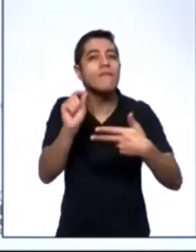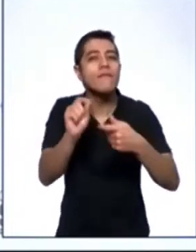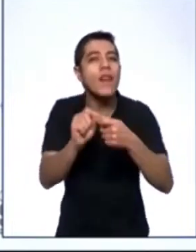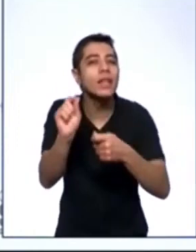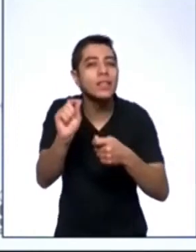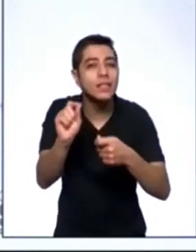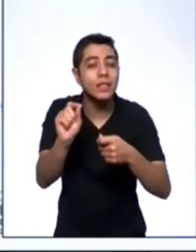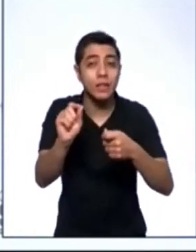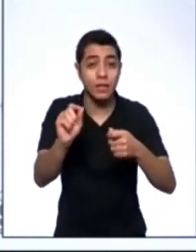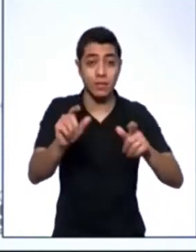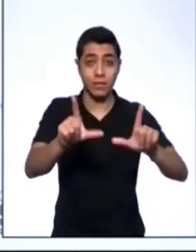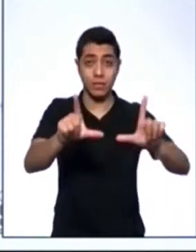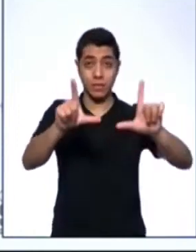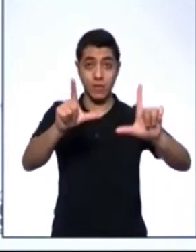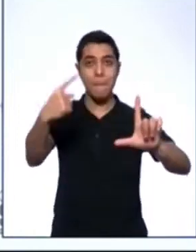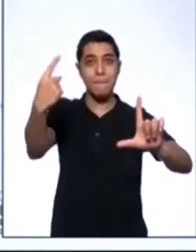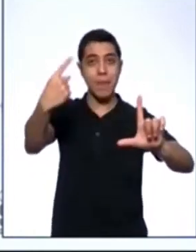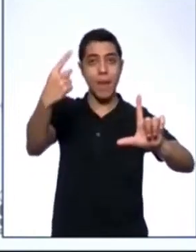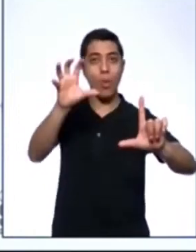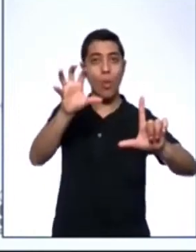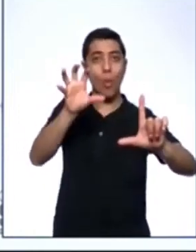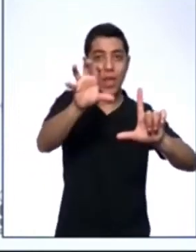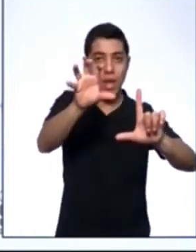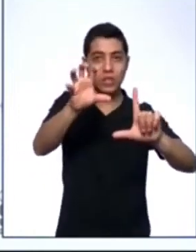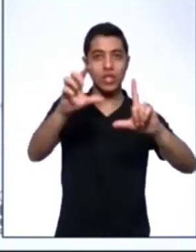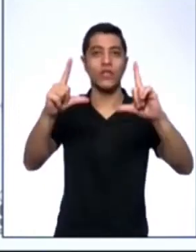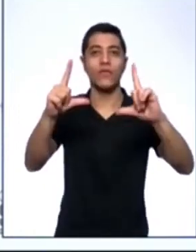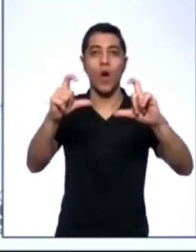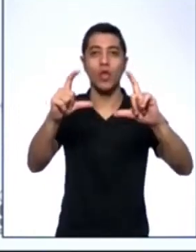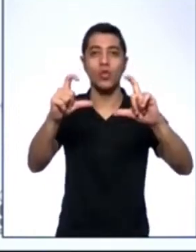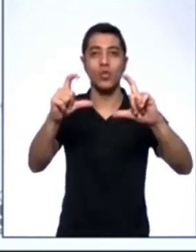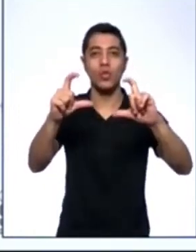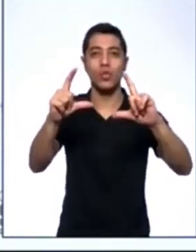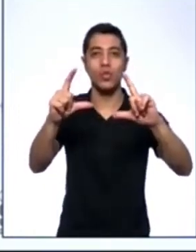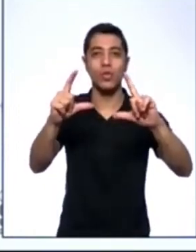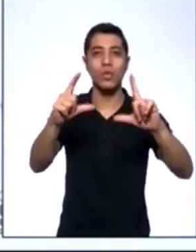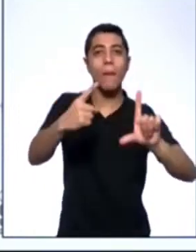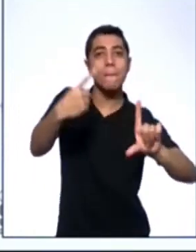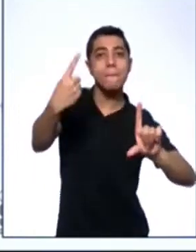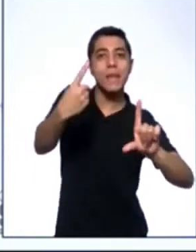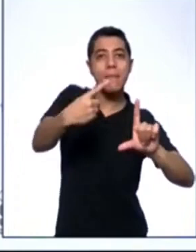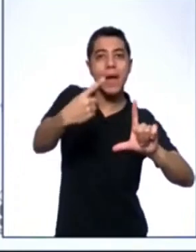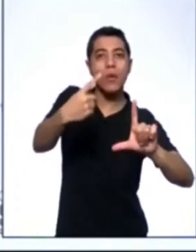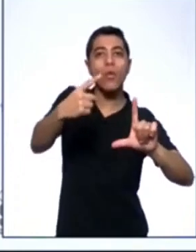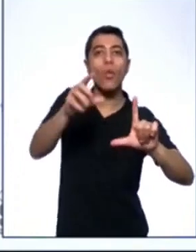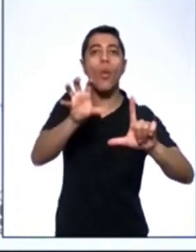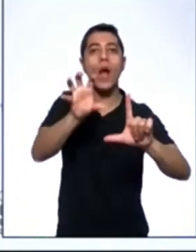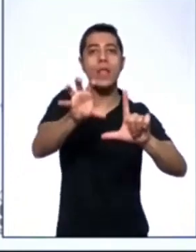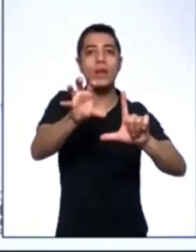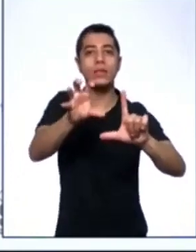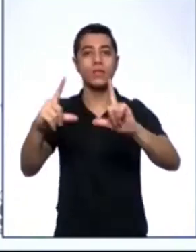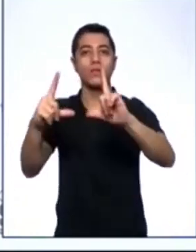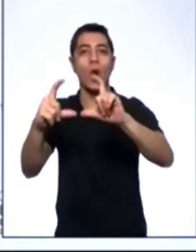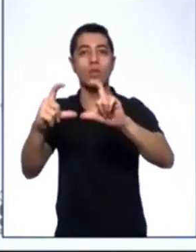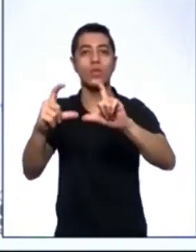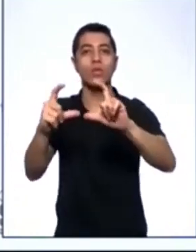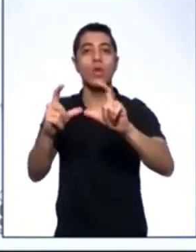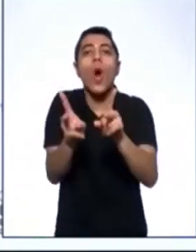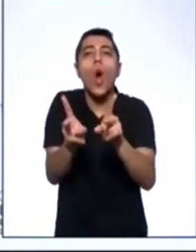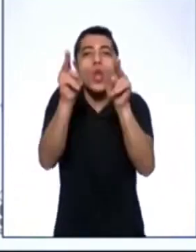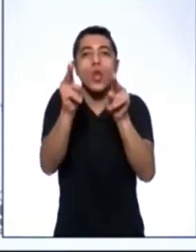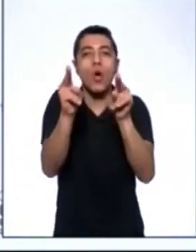quadrante galera o Enem tirou uma foto do primeiro quadrante recortou um